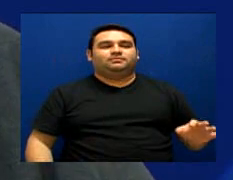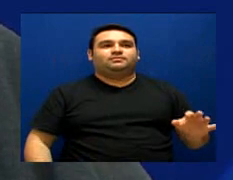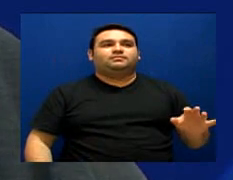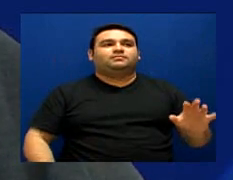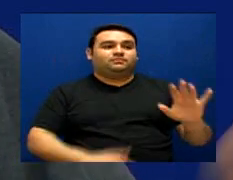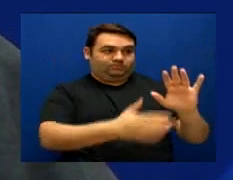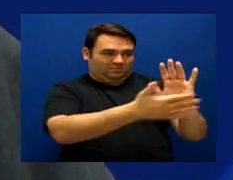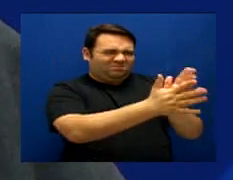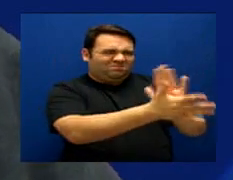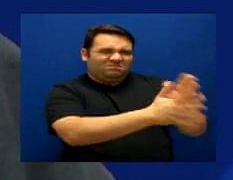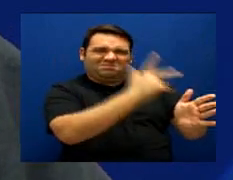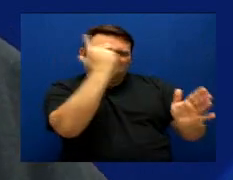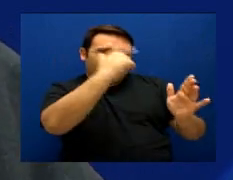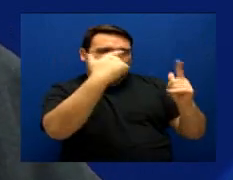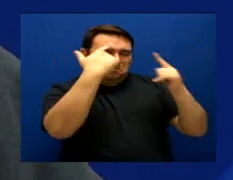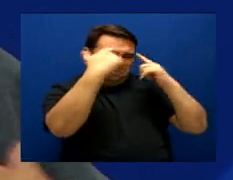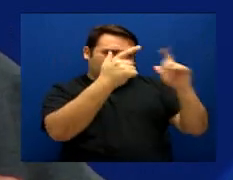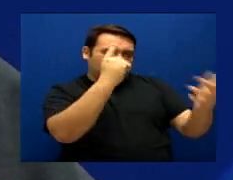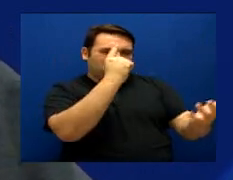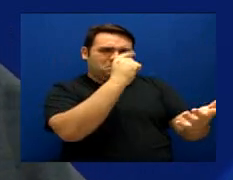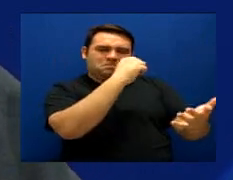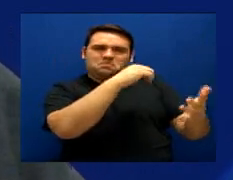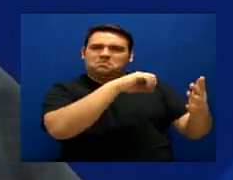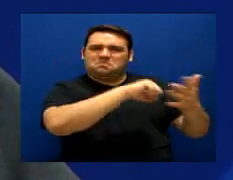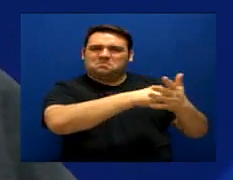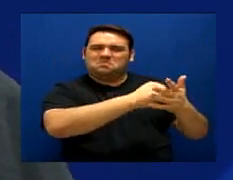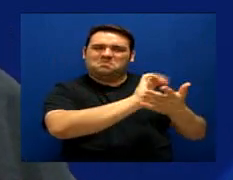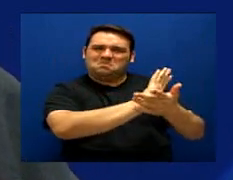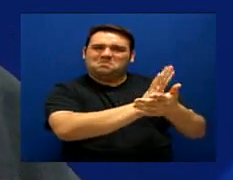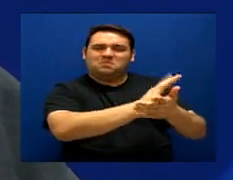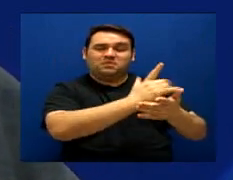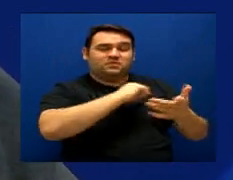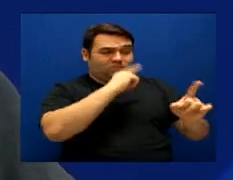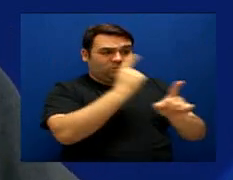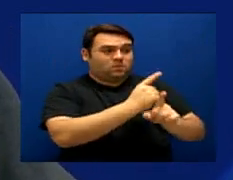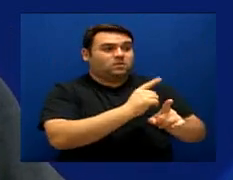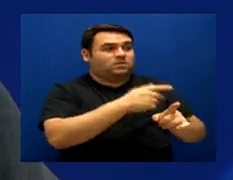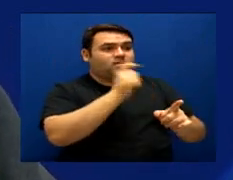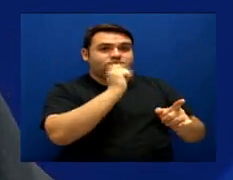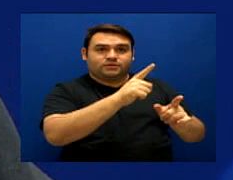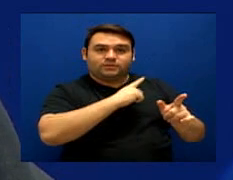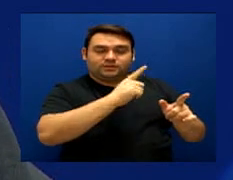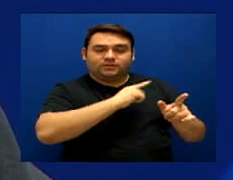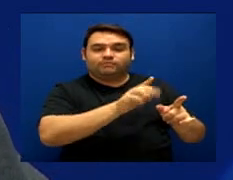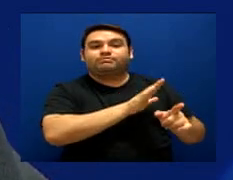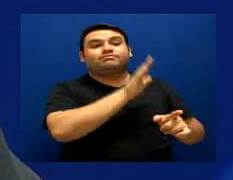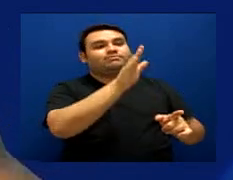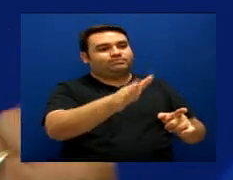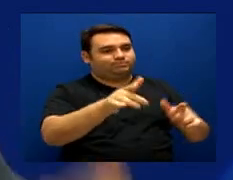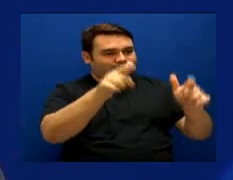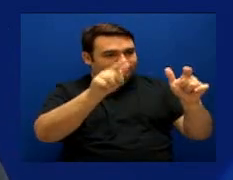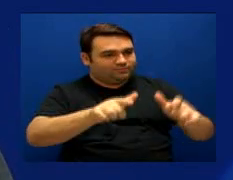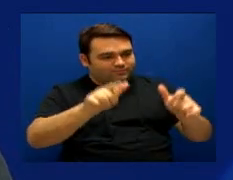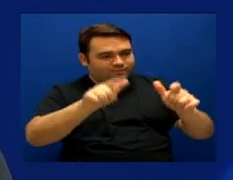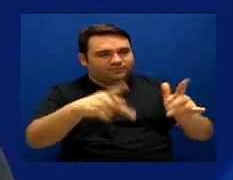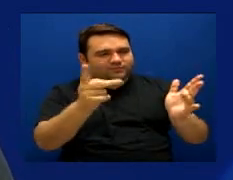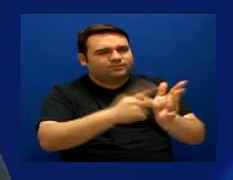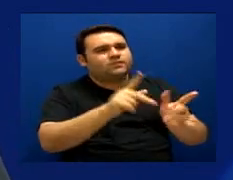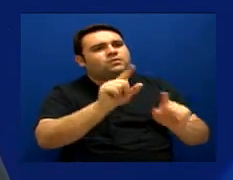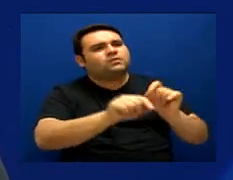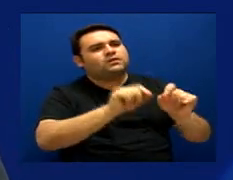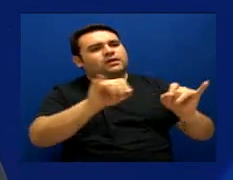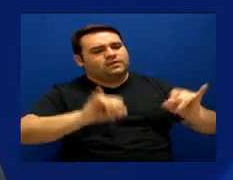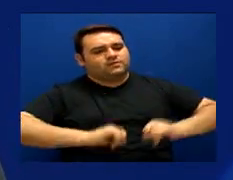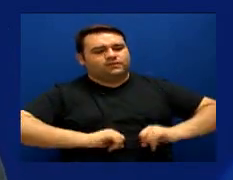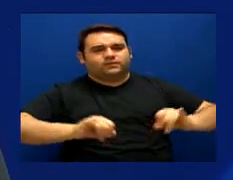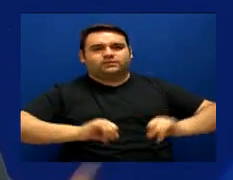Maus tratos. Você detecta um caso, é feita a denúncia, você vai até o local, vê realmente o sofrimento